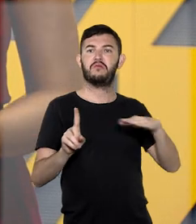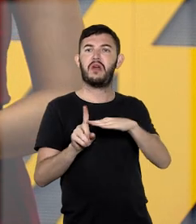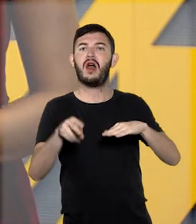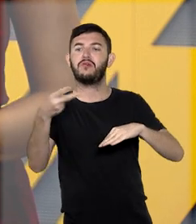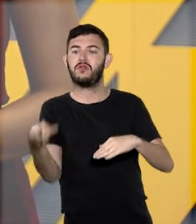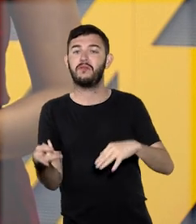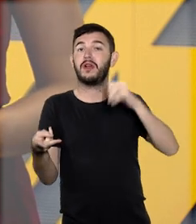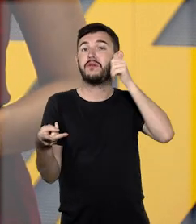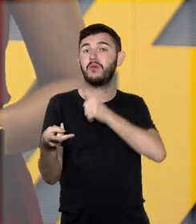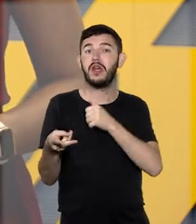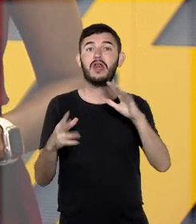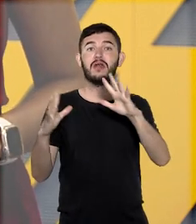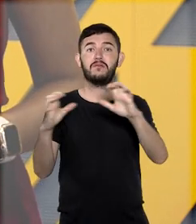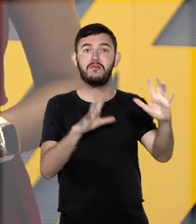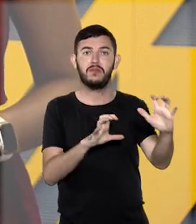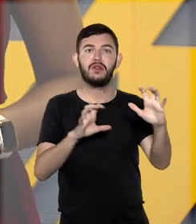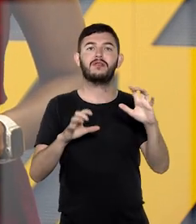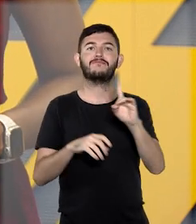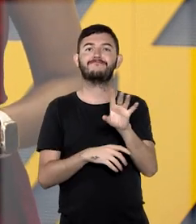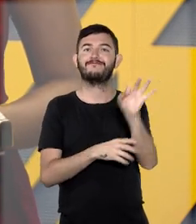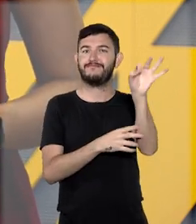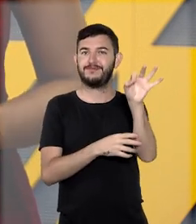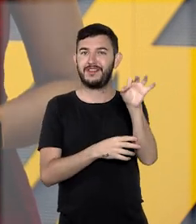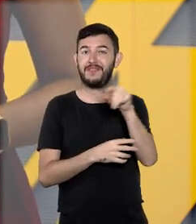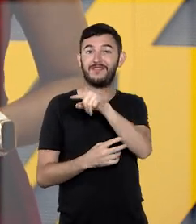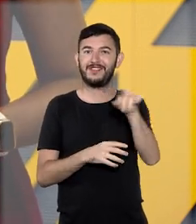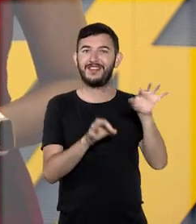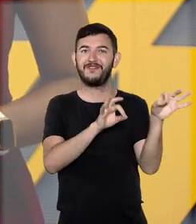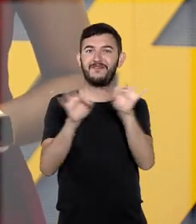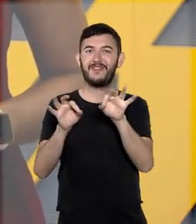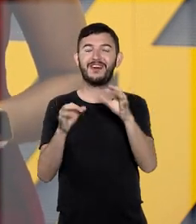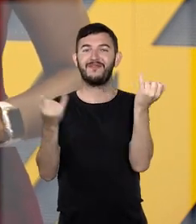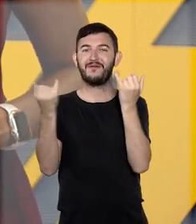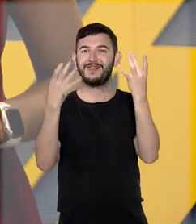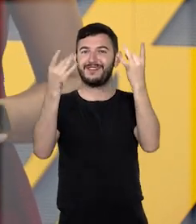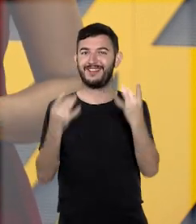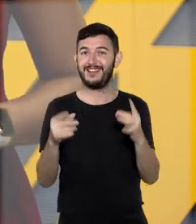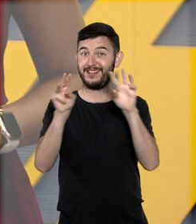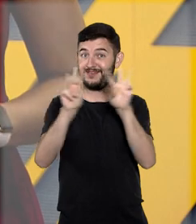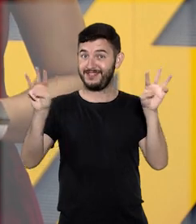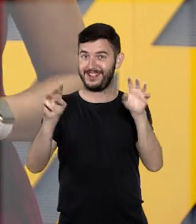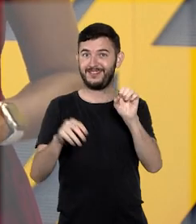após briga de trânsito no DF. Você confere outras notícias no site do